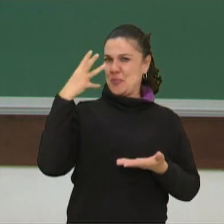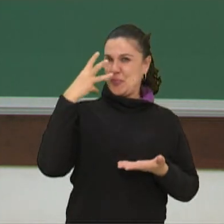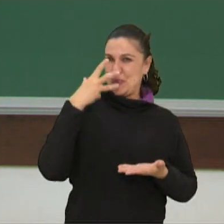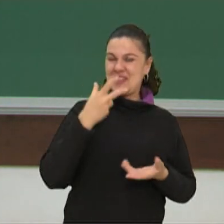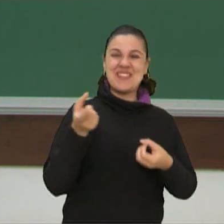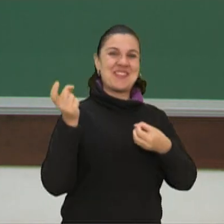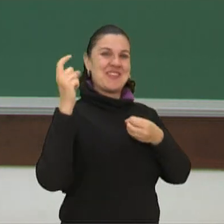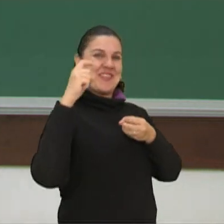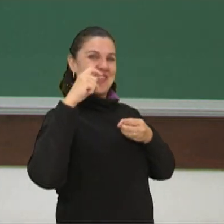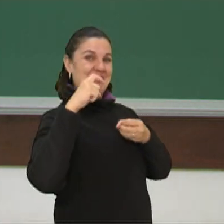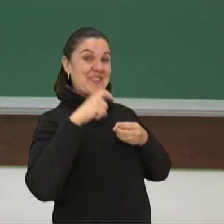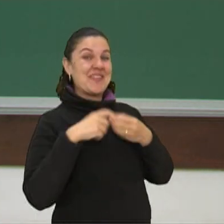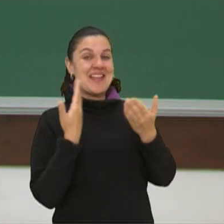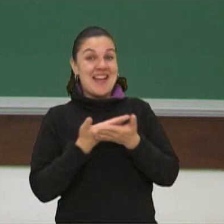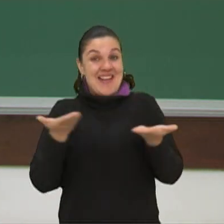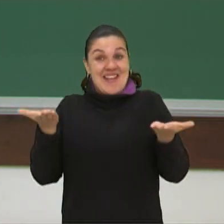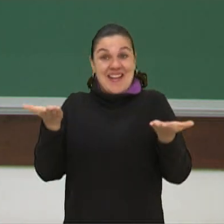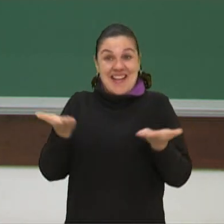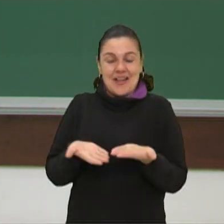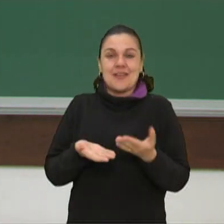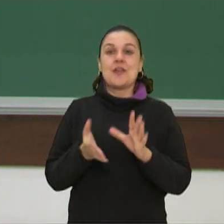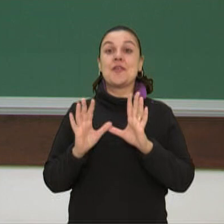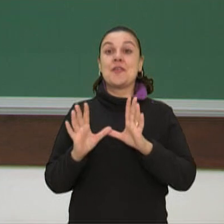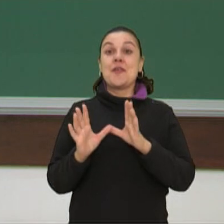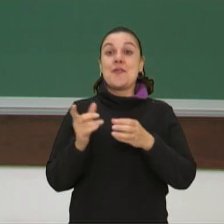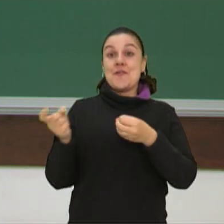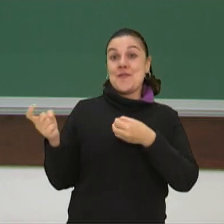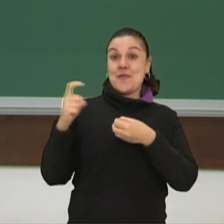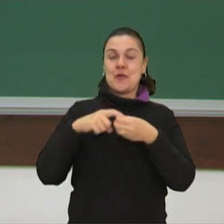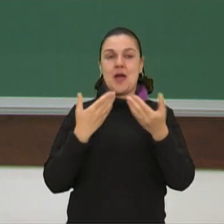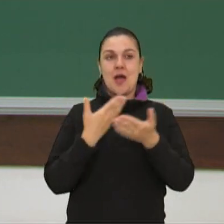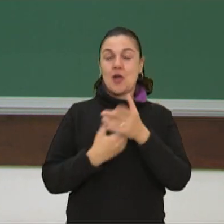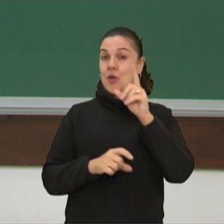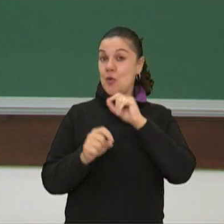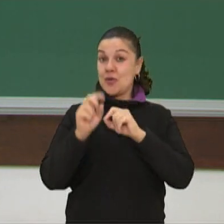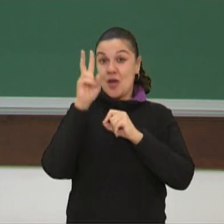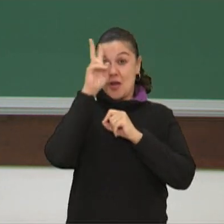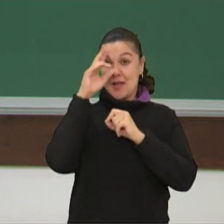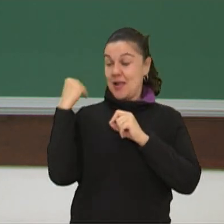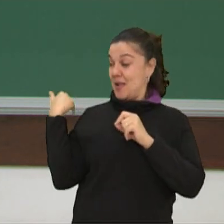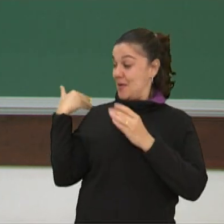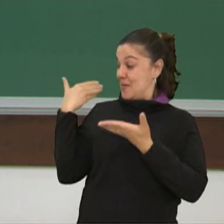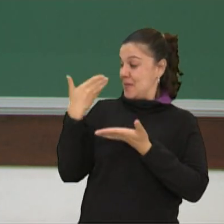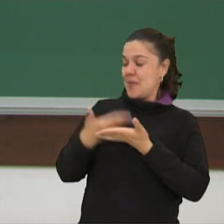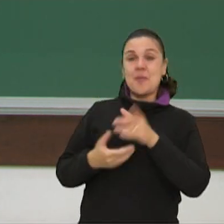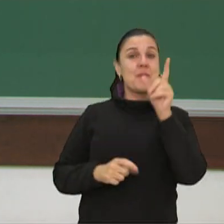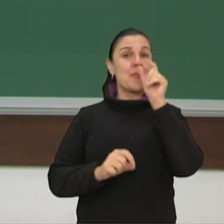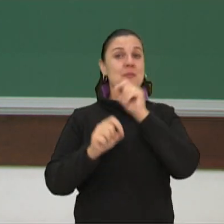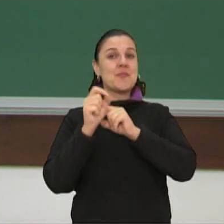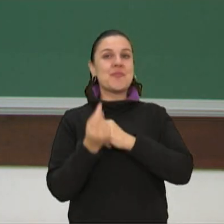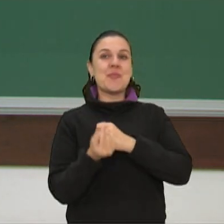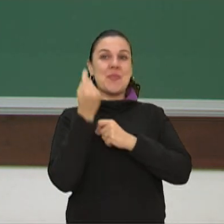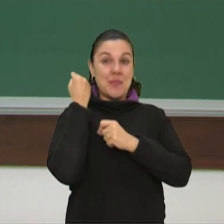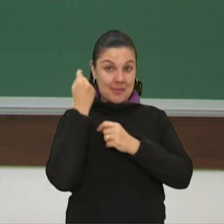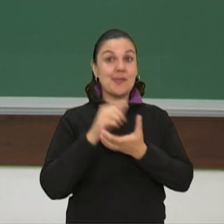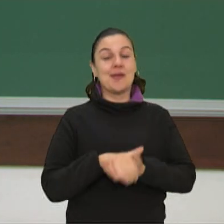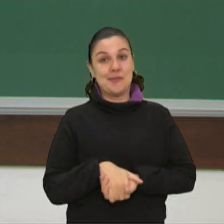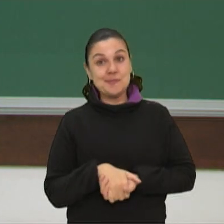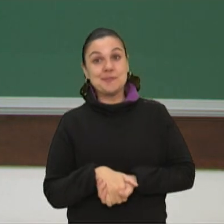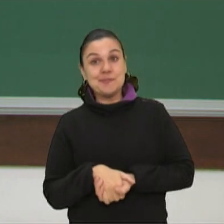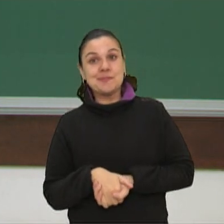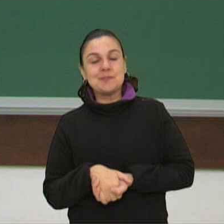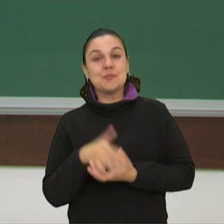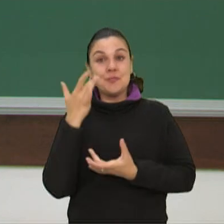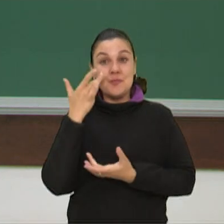Vamos voltar à nossa aula. E para entrar na aula de hoje, eu preciso relembrar com você a nossa última aula